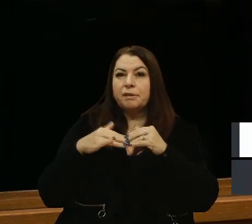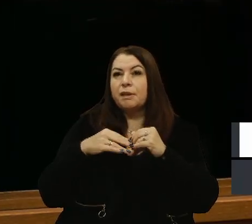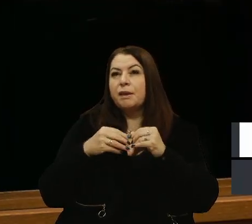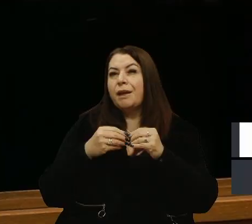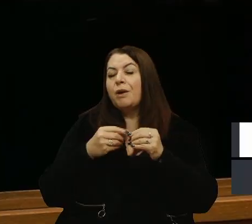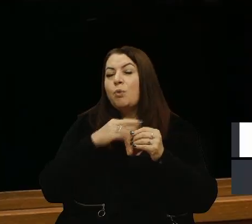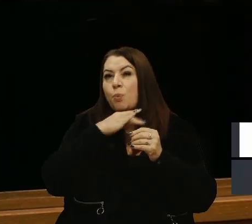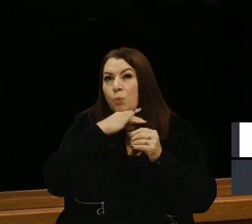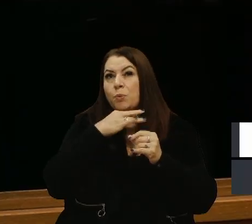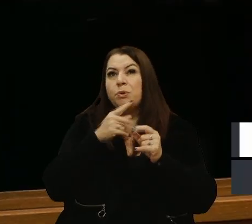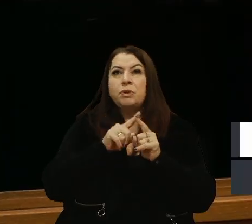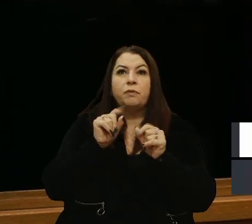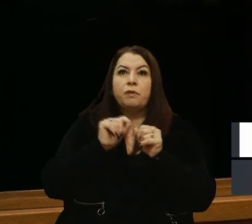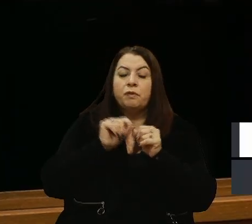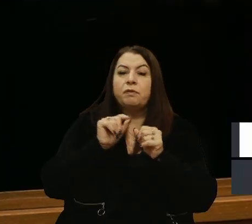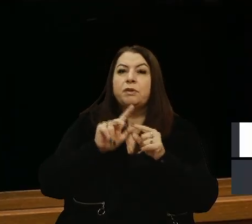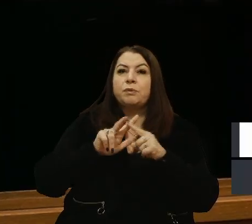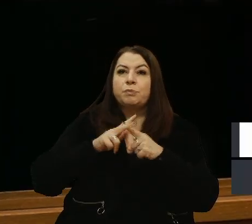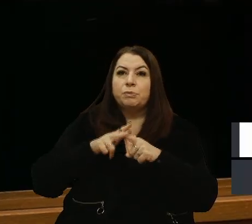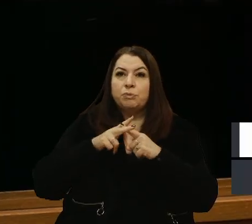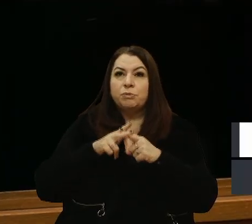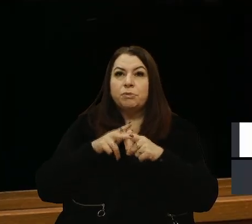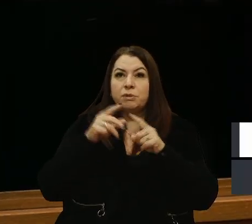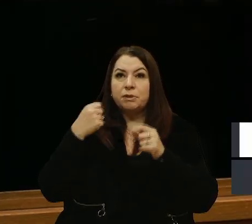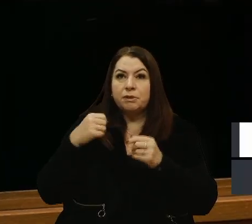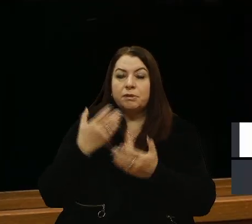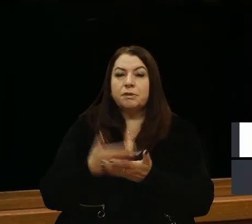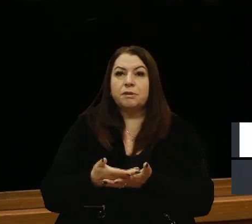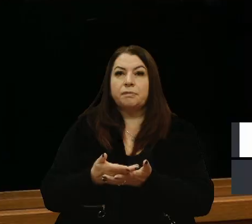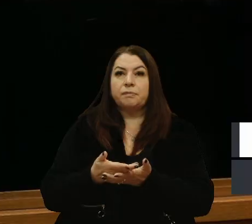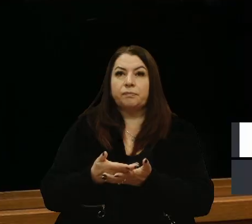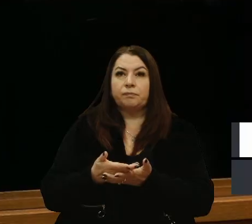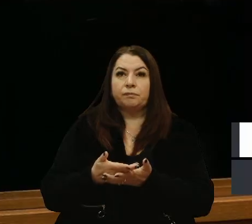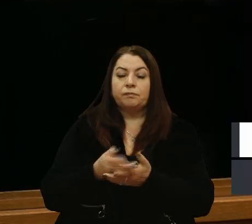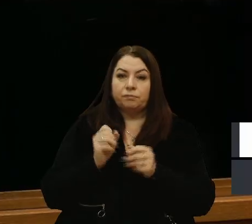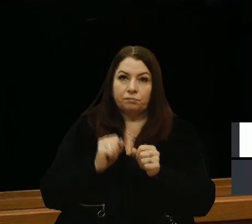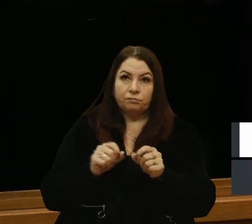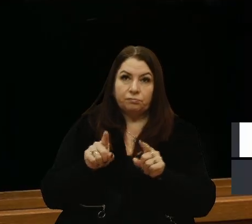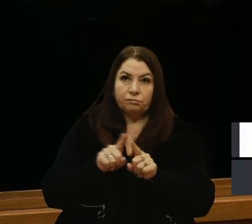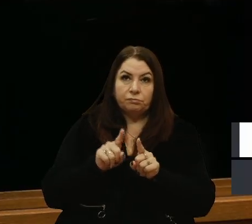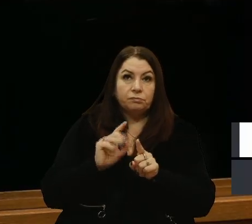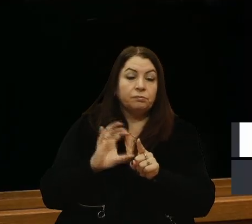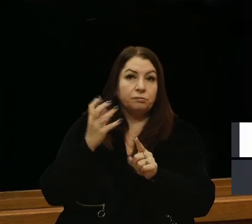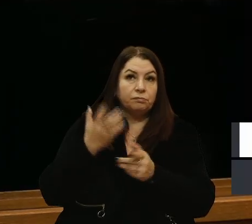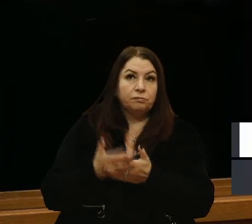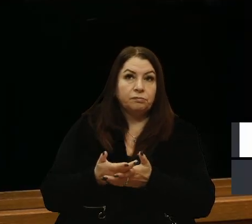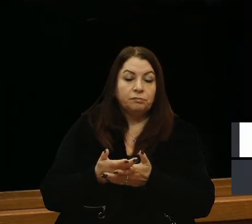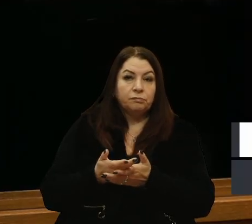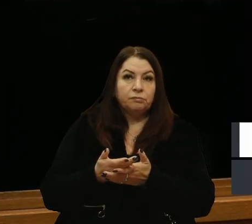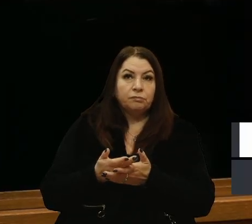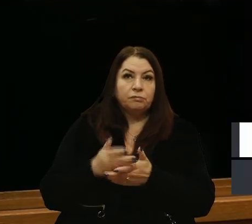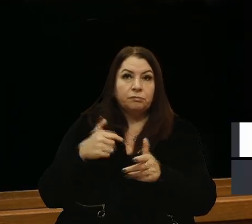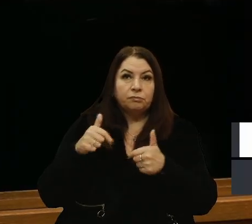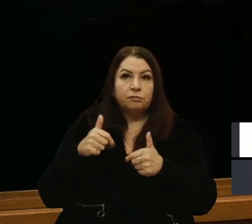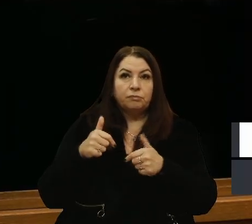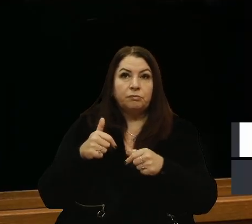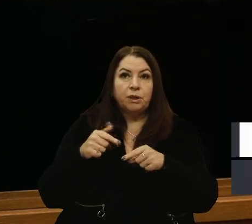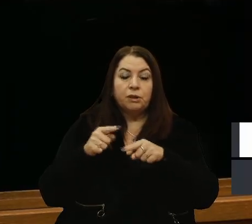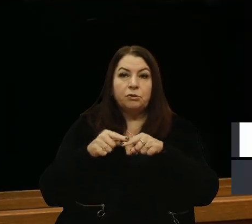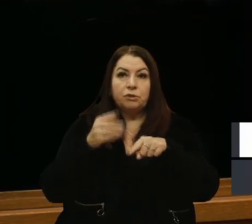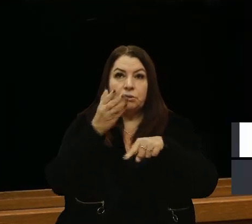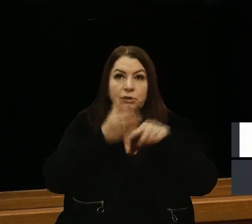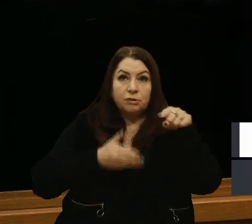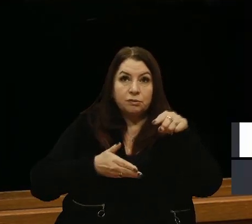precarizados, não serem feitas as manutenções necessárias, e pode ser que aconteça que a trabalhadora tenha que amputar a sua